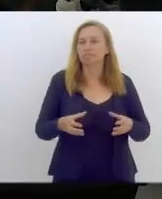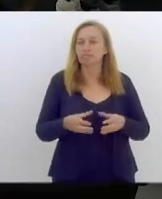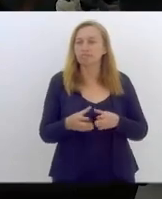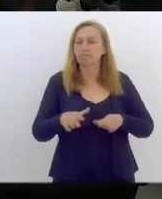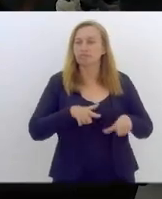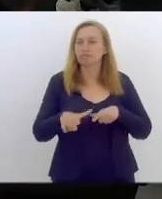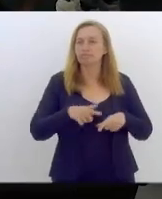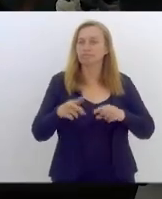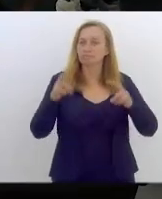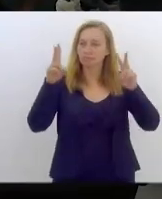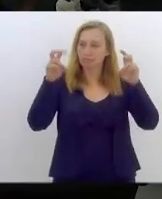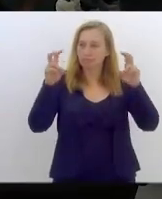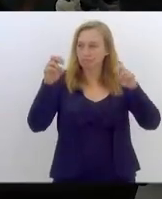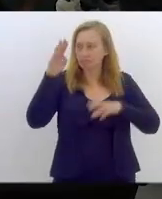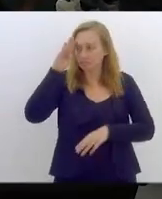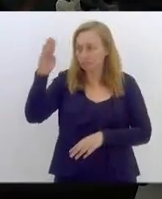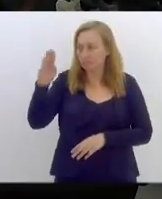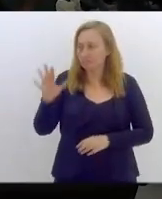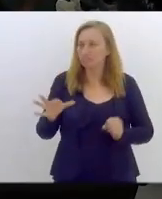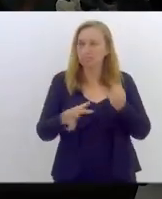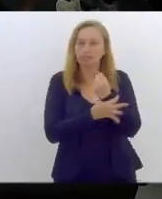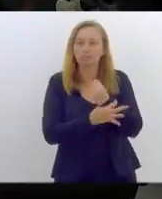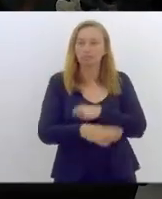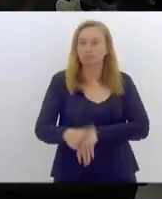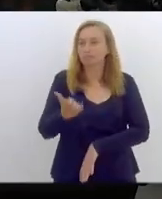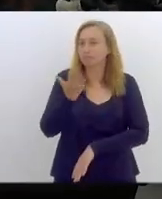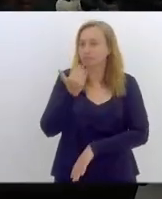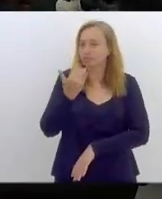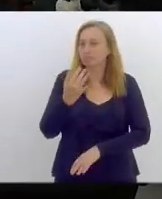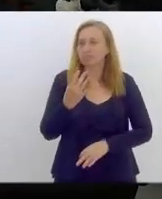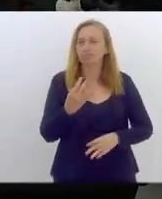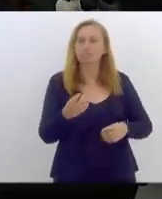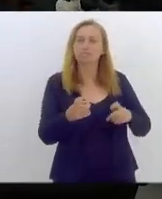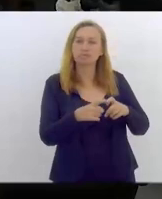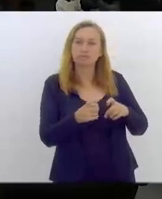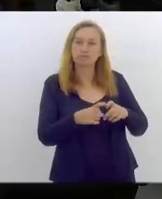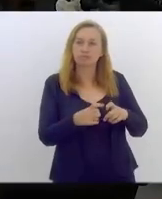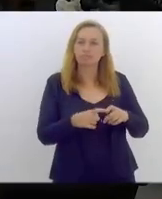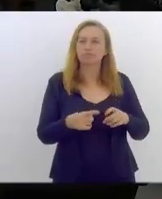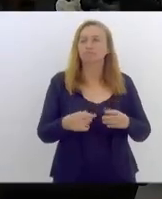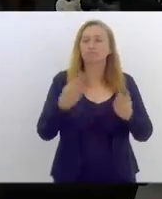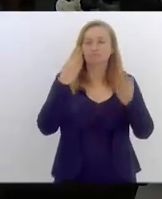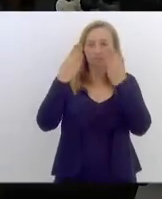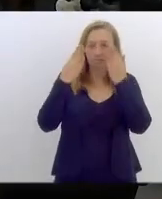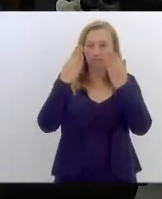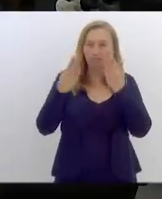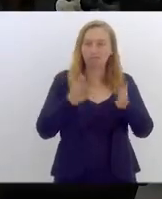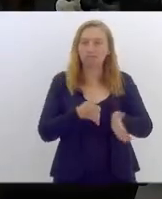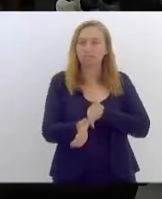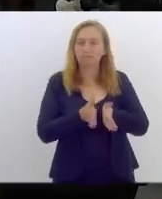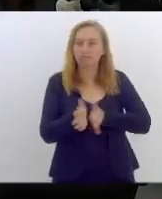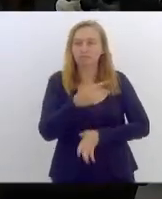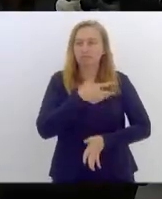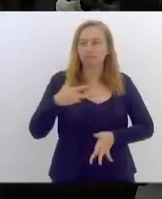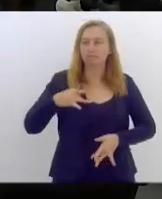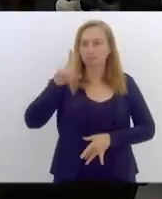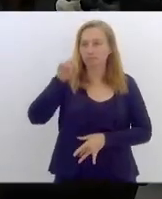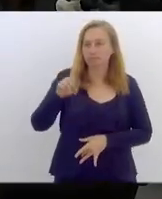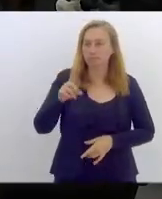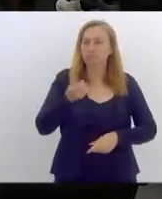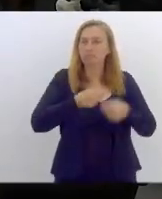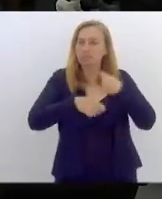temas fundamentais como segurança alimentar, tratamento médico, atendimento psicológico, acesso à saúde, acesso a direitos